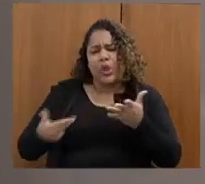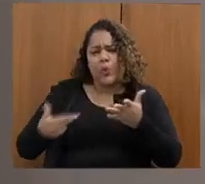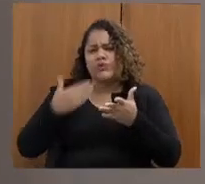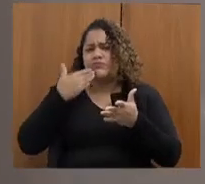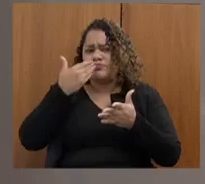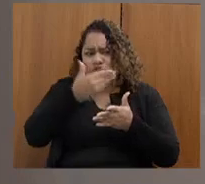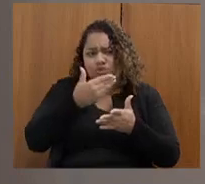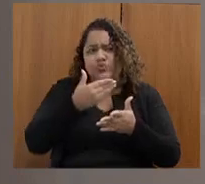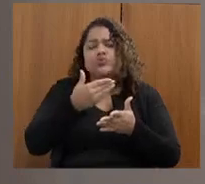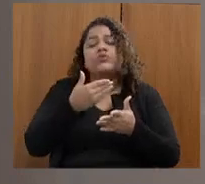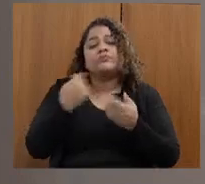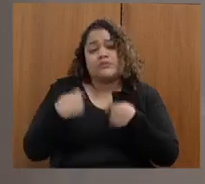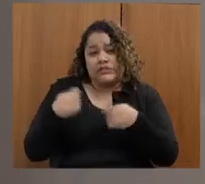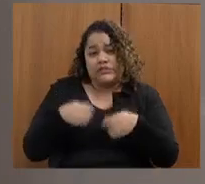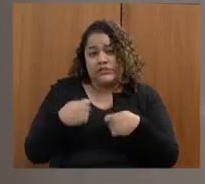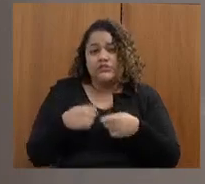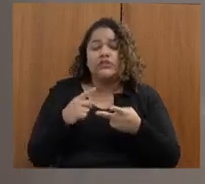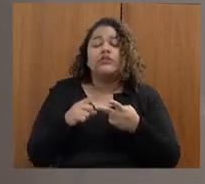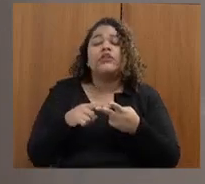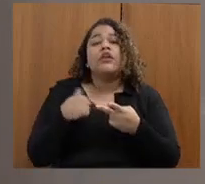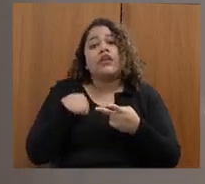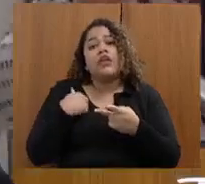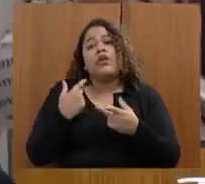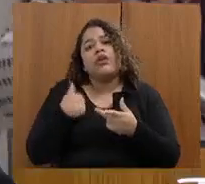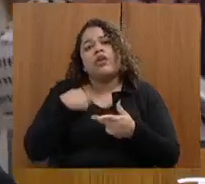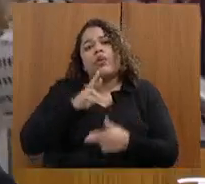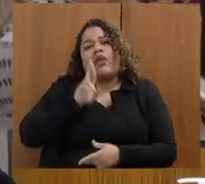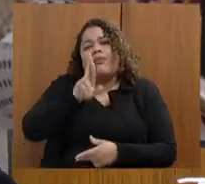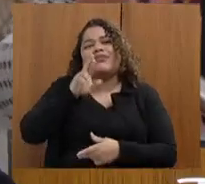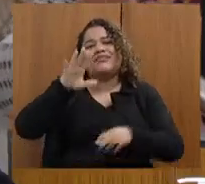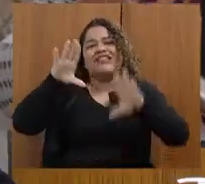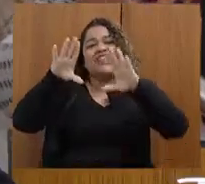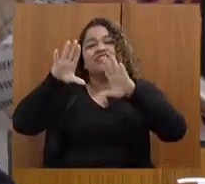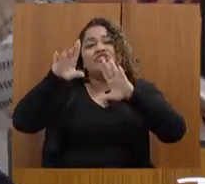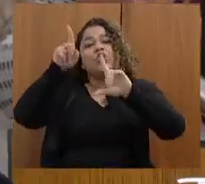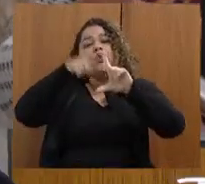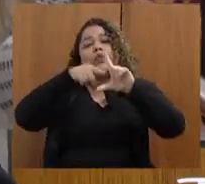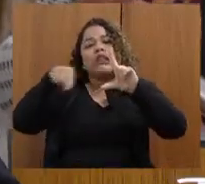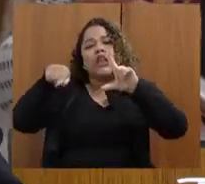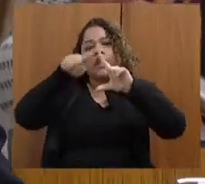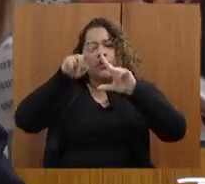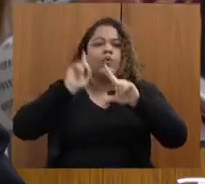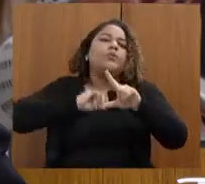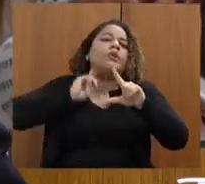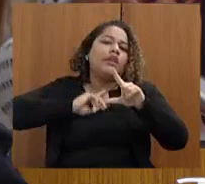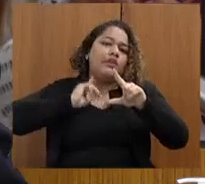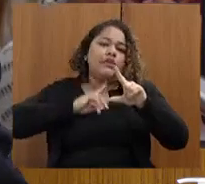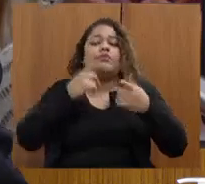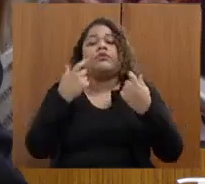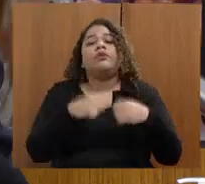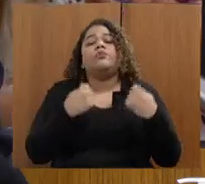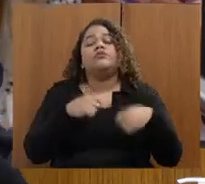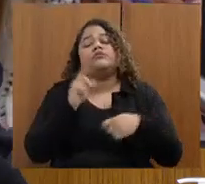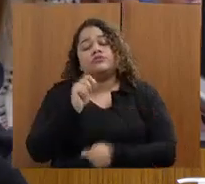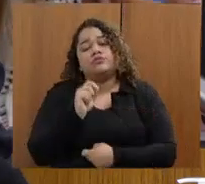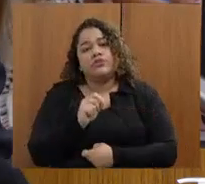triângulo mineiro apresentar uma demanda né que é a implantação também de um campus da